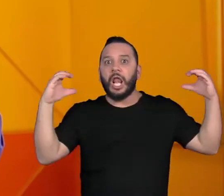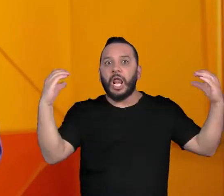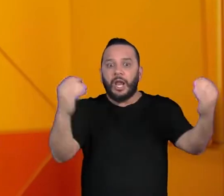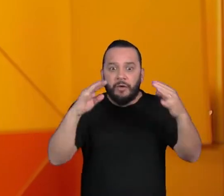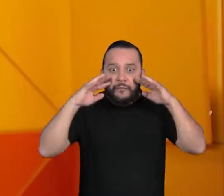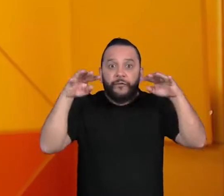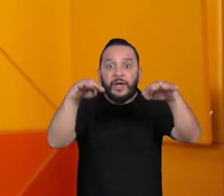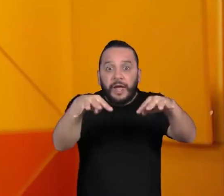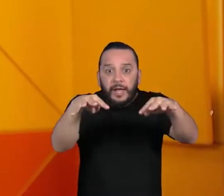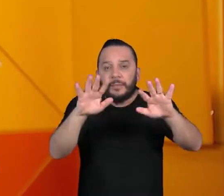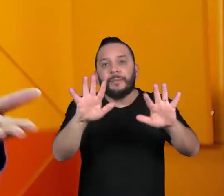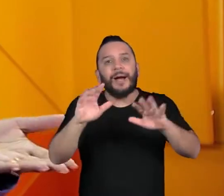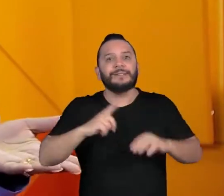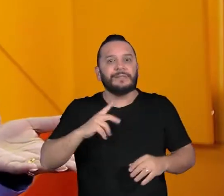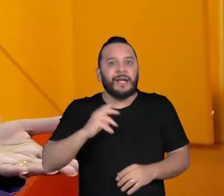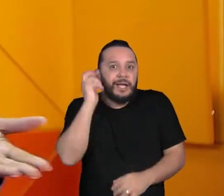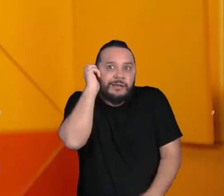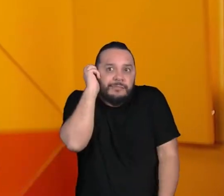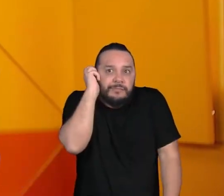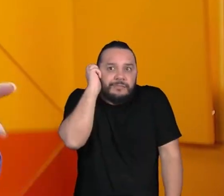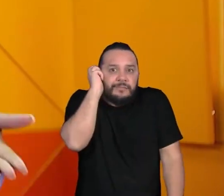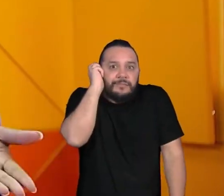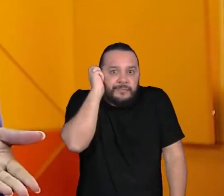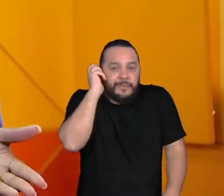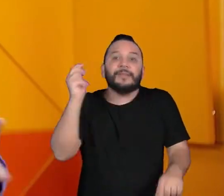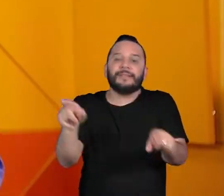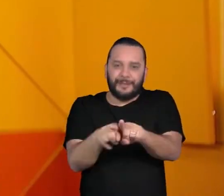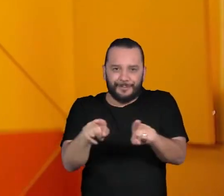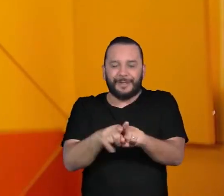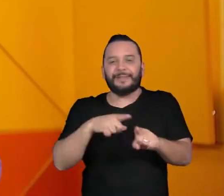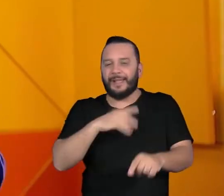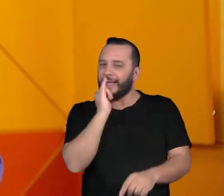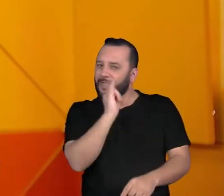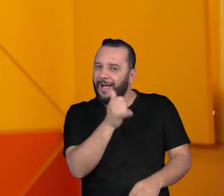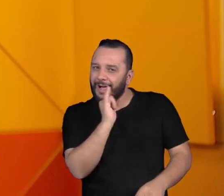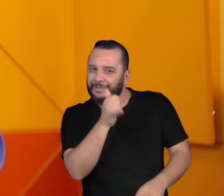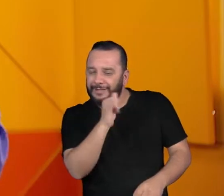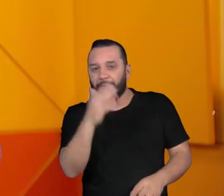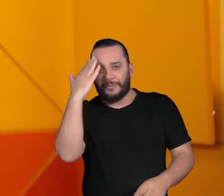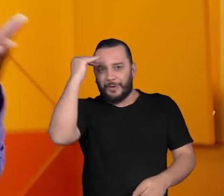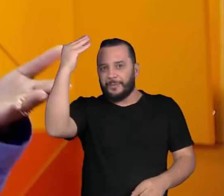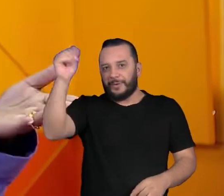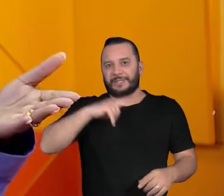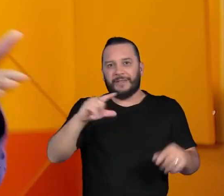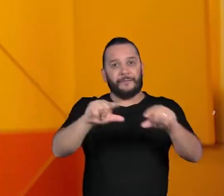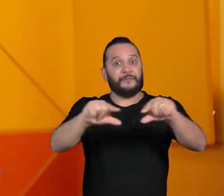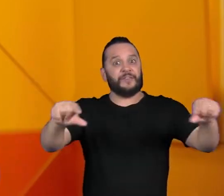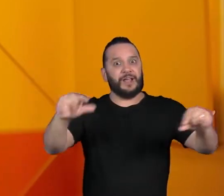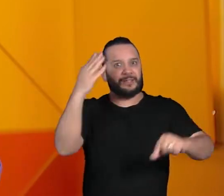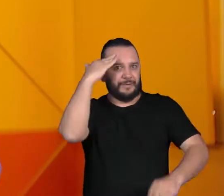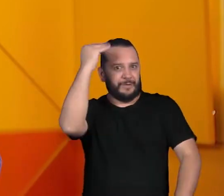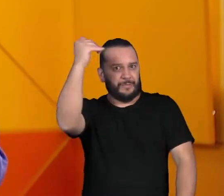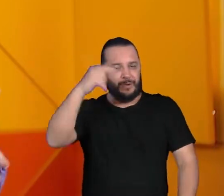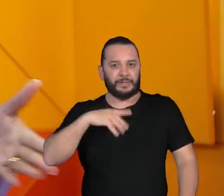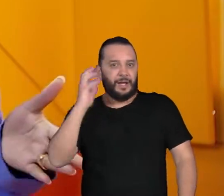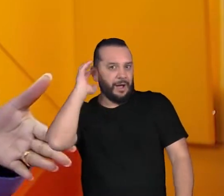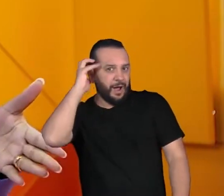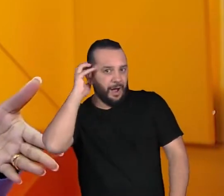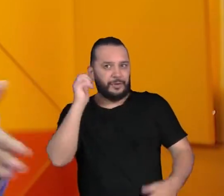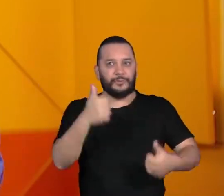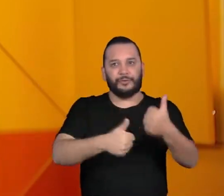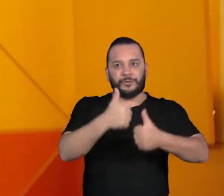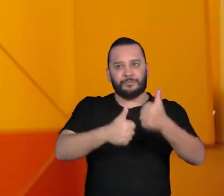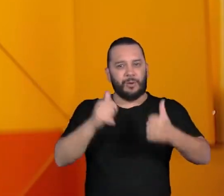grudado no radinho. E existem narrações que são icônicas, bordões que se perpetuaram. Rádio e futebol sempre